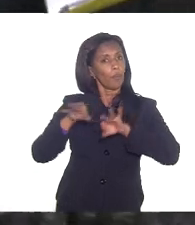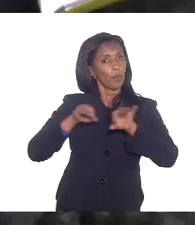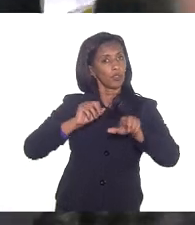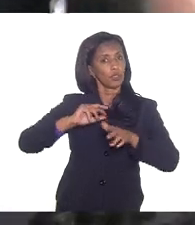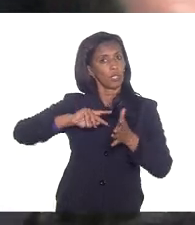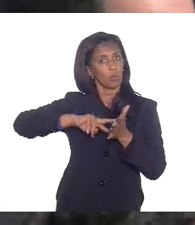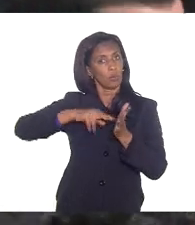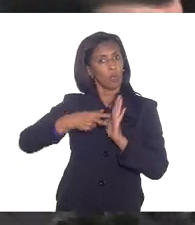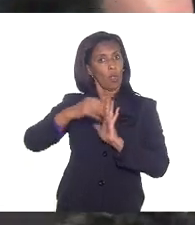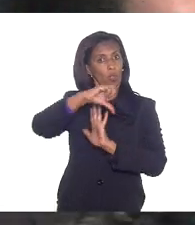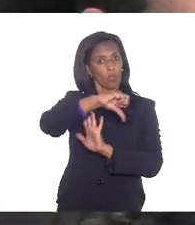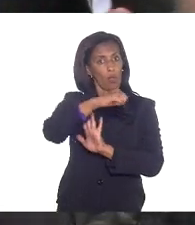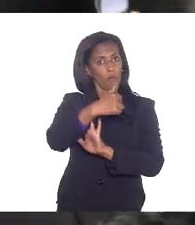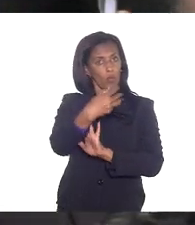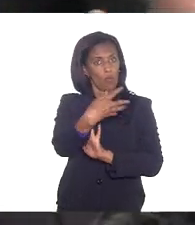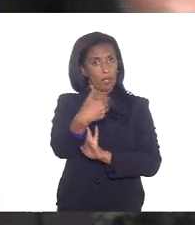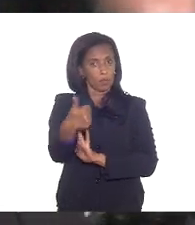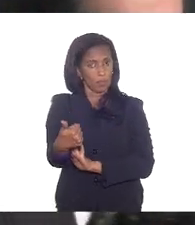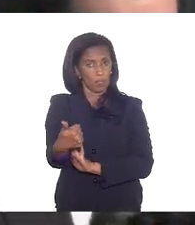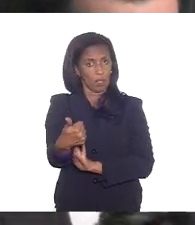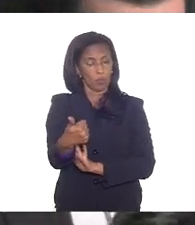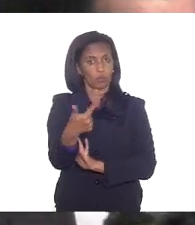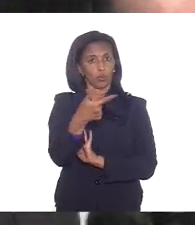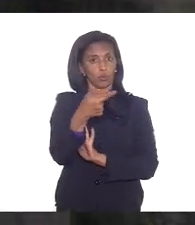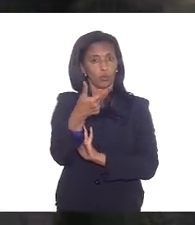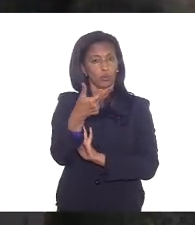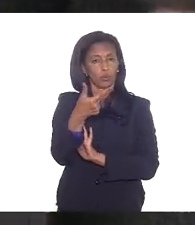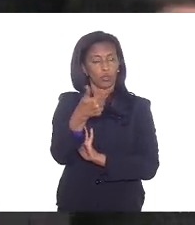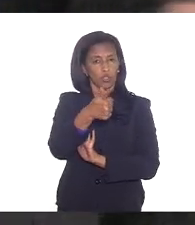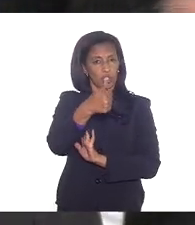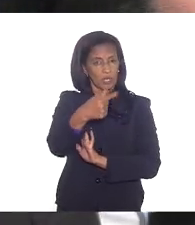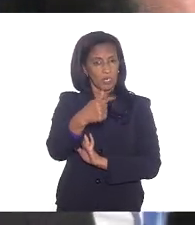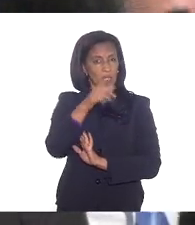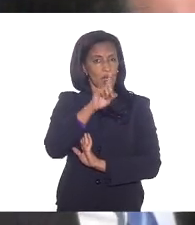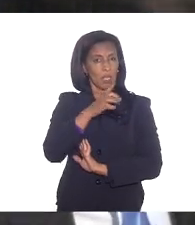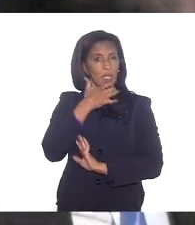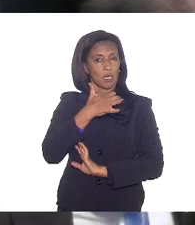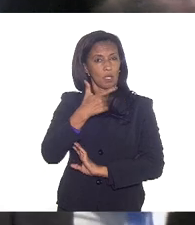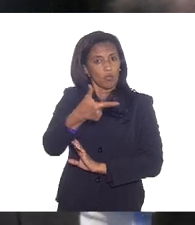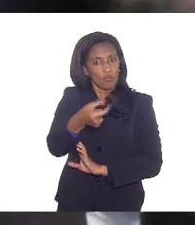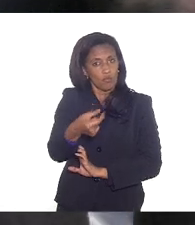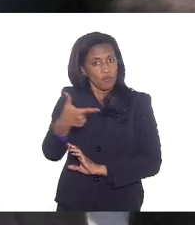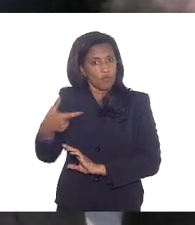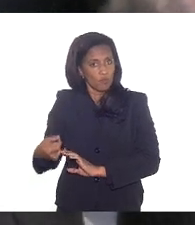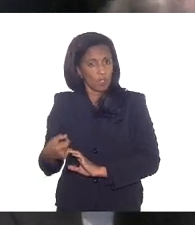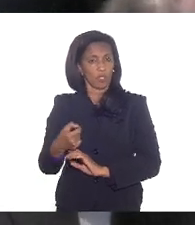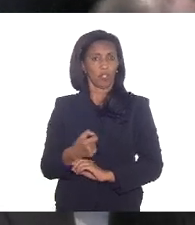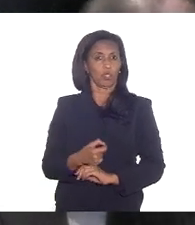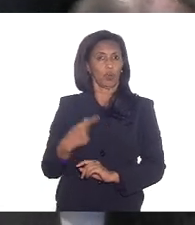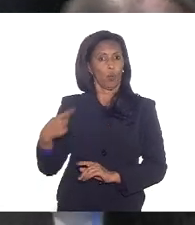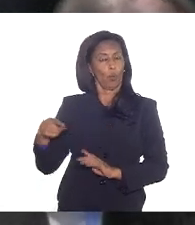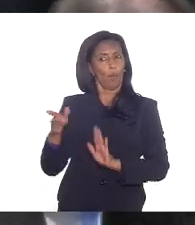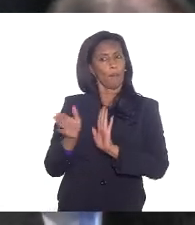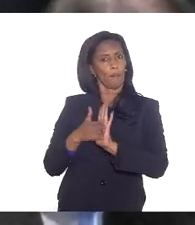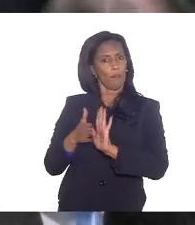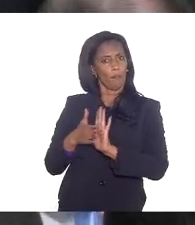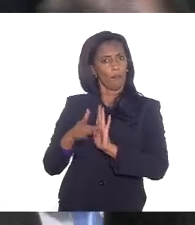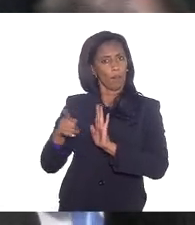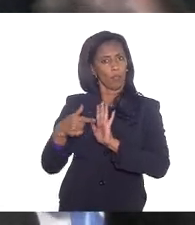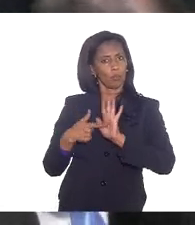falei 91 41 de dezessete de dezembro de 2020 tem uma